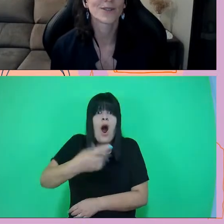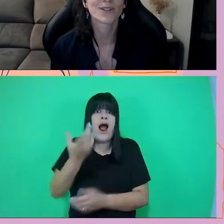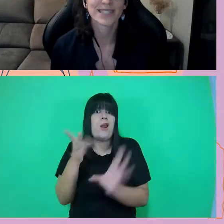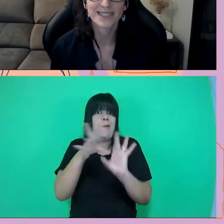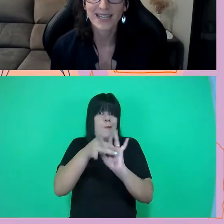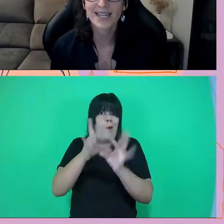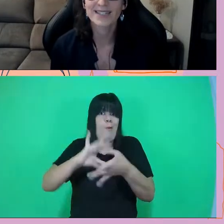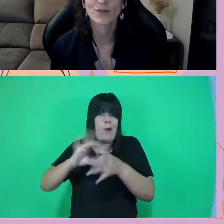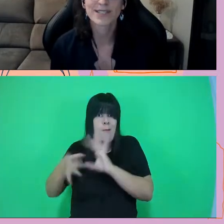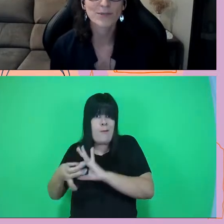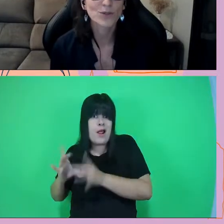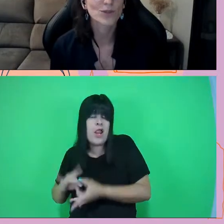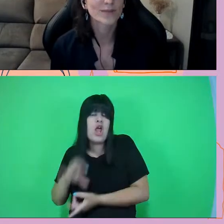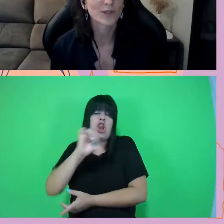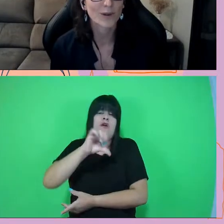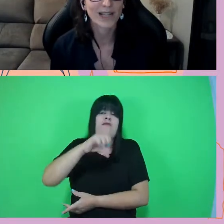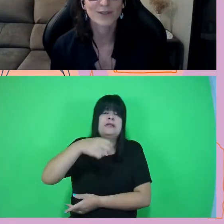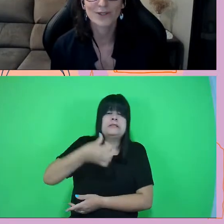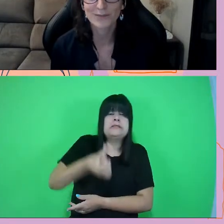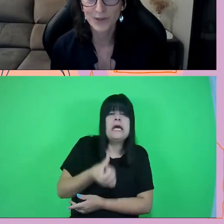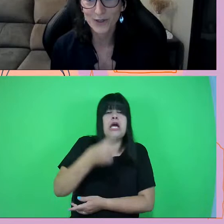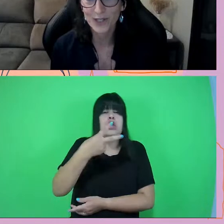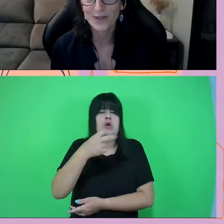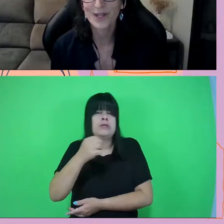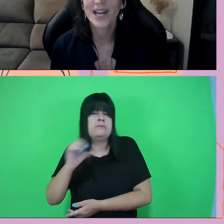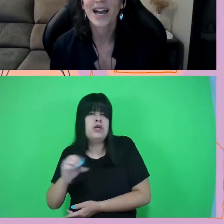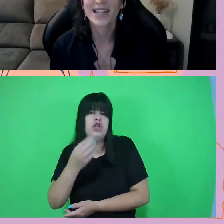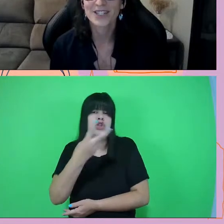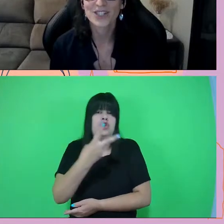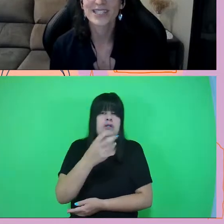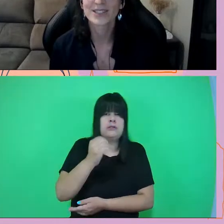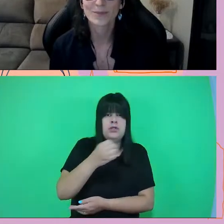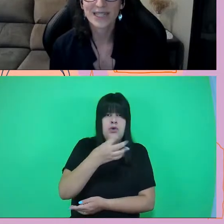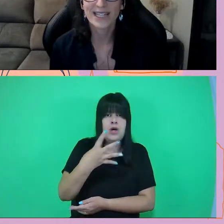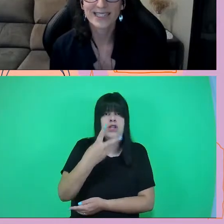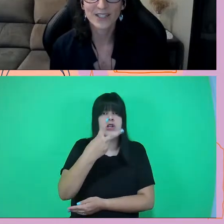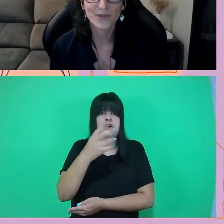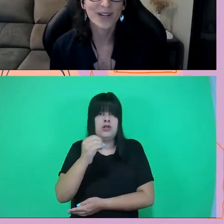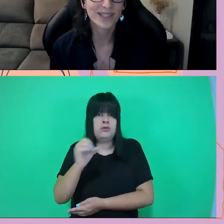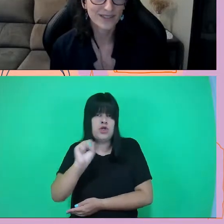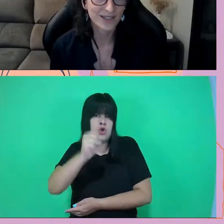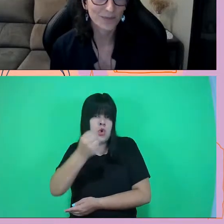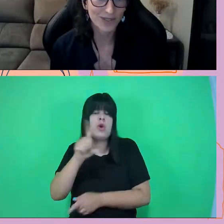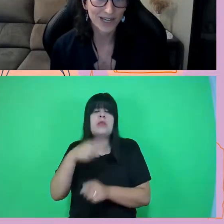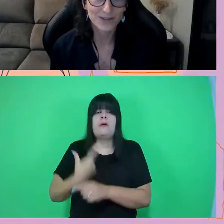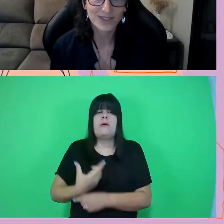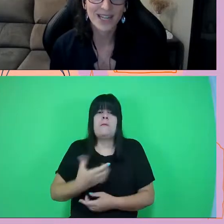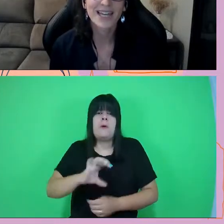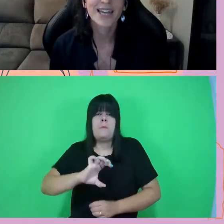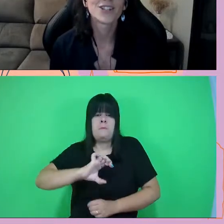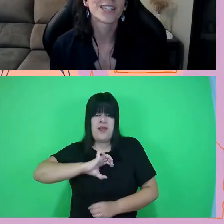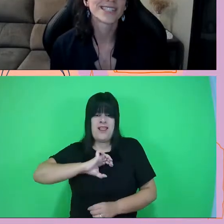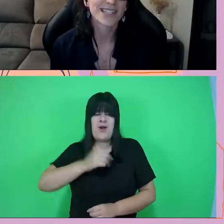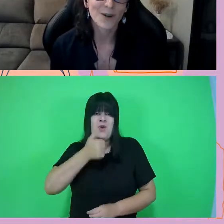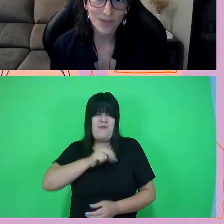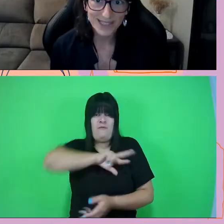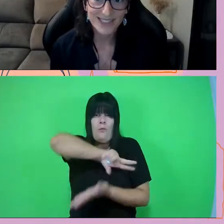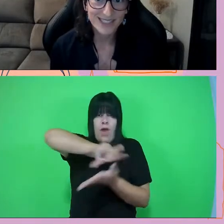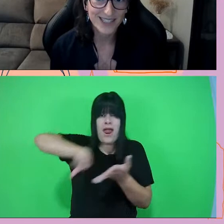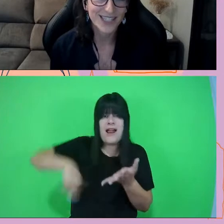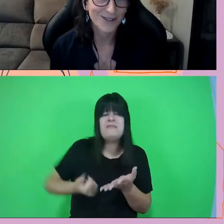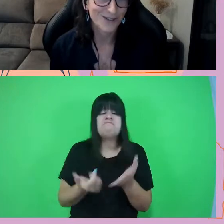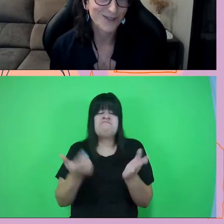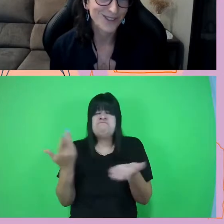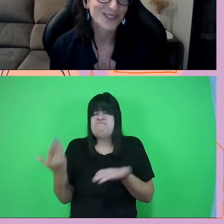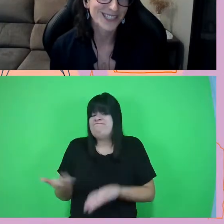Olímpicos, né, em 96, 2000, 2004, 2008, além de ter sido medalhista em diversos campeonatos. Ednancy, é um